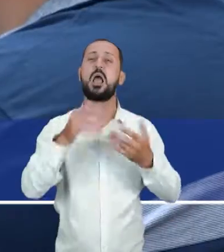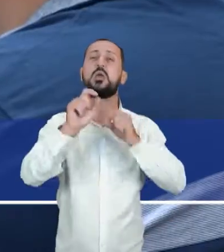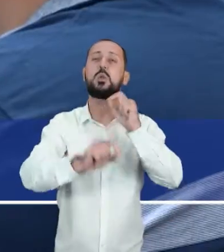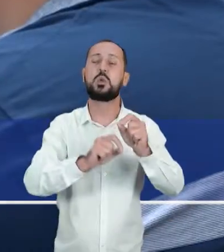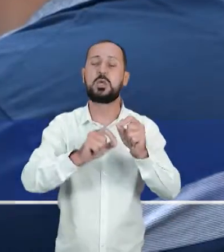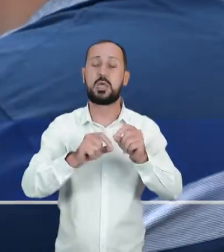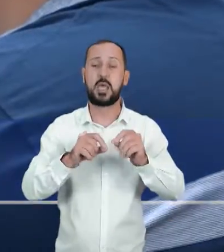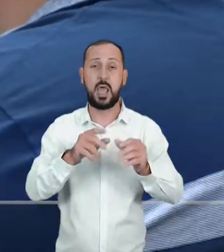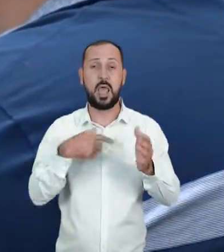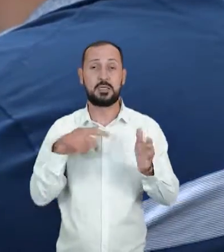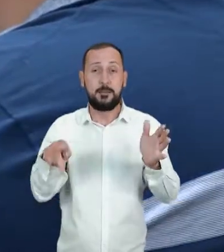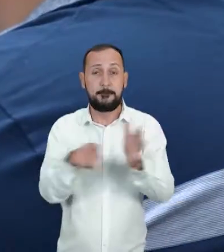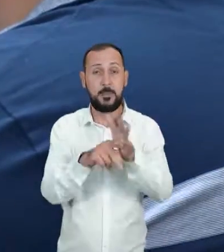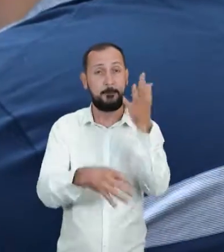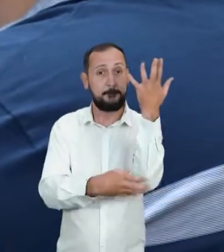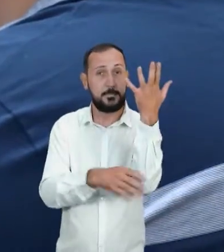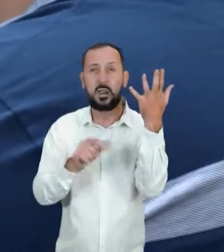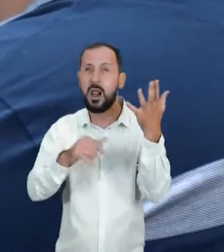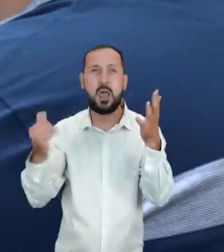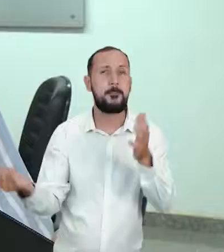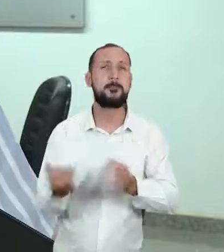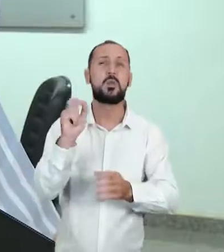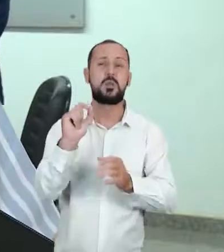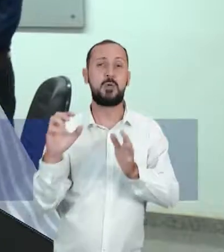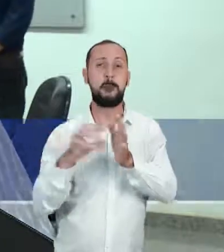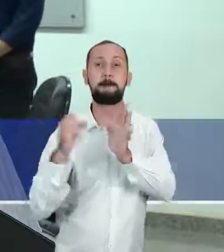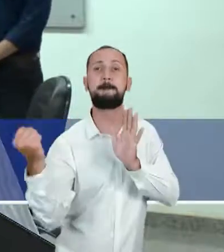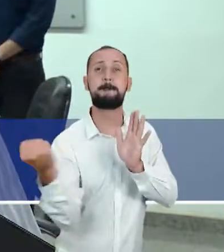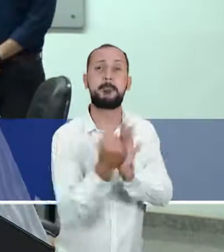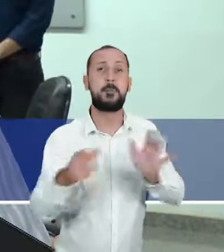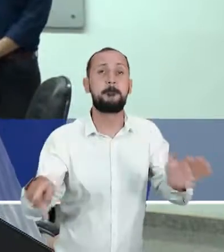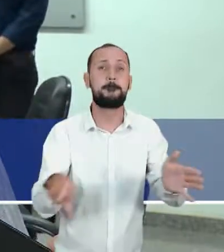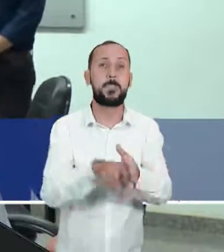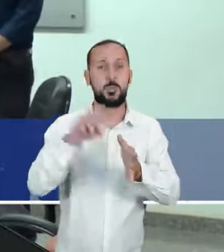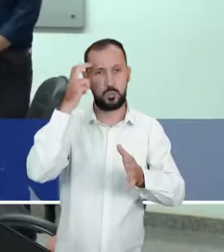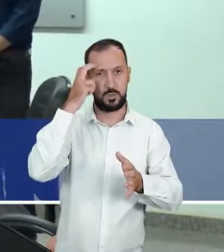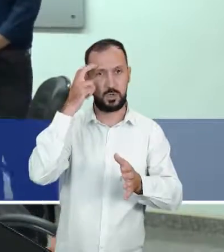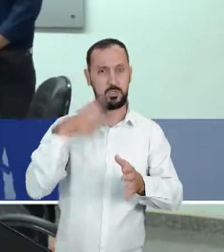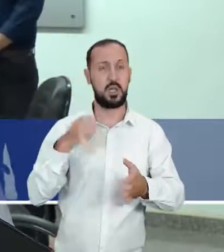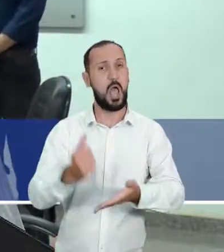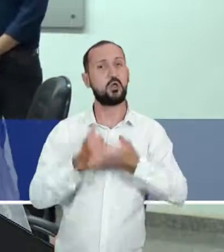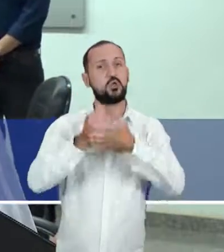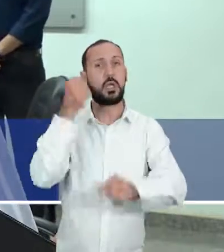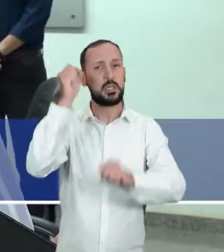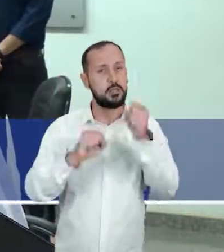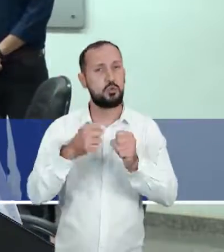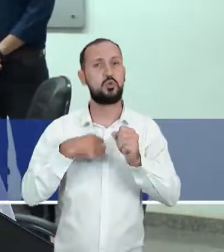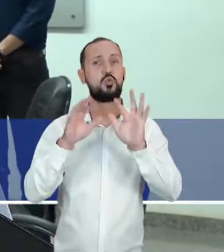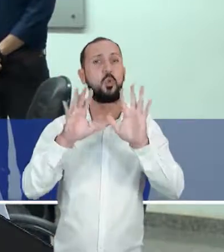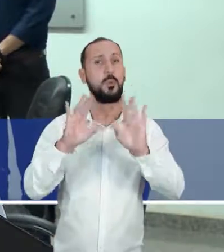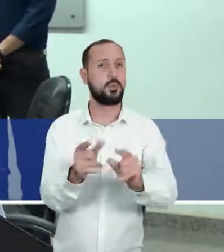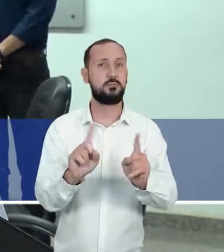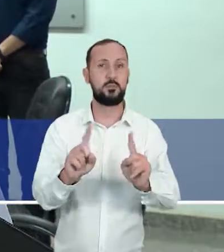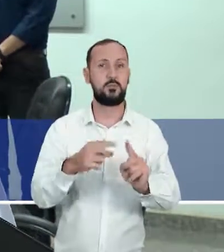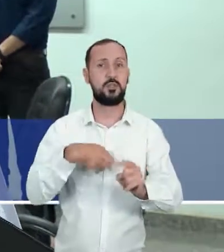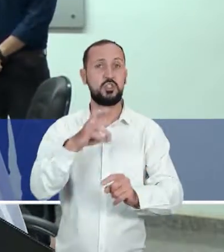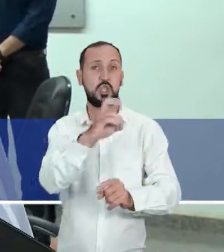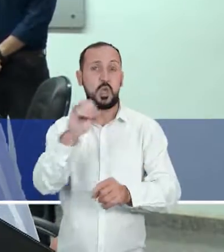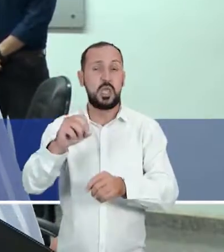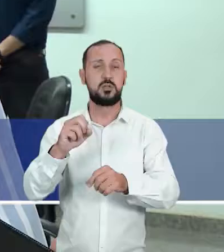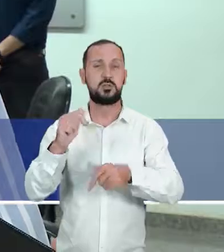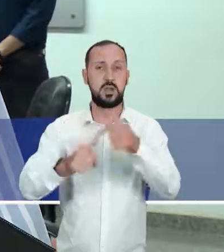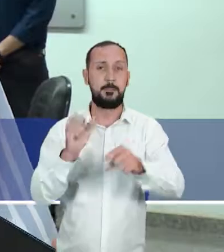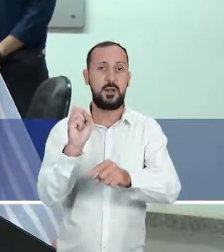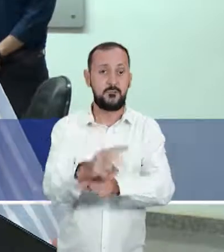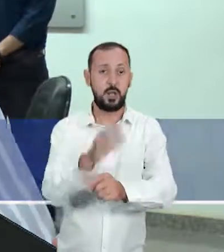a importância da planta para a nossa identidade cultural. Temos que tomar providências para que a nossa indústria não acabe. Nós estamos falando de 500 empregos